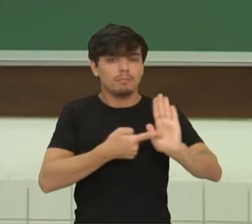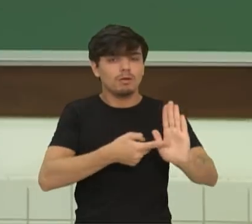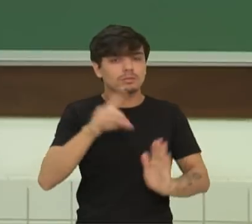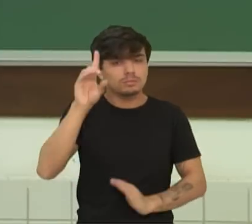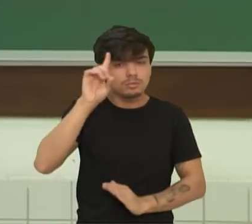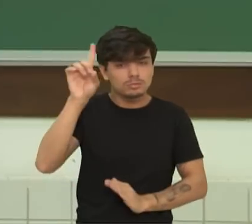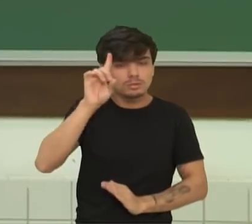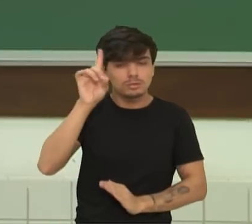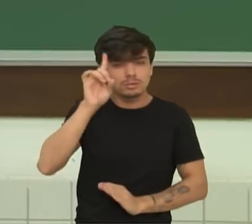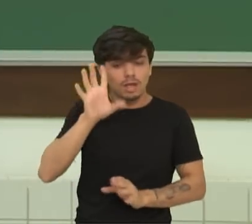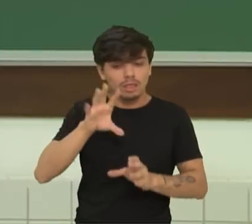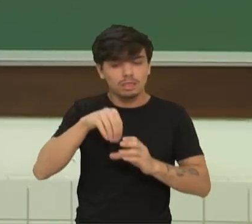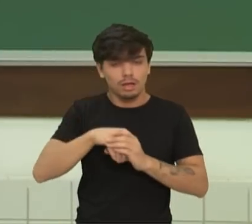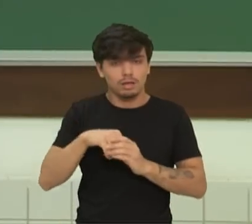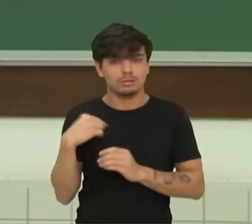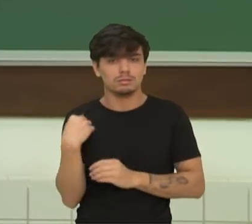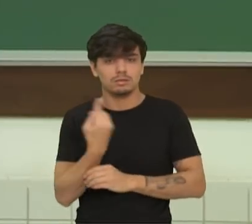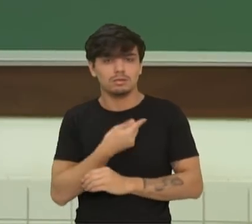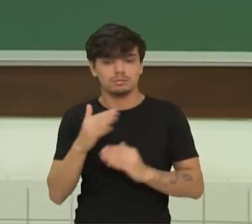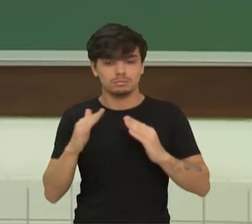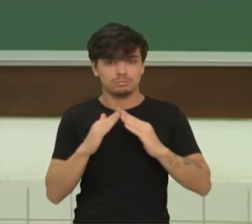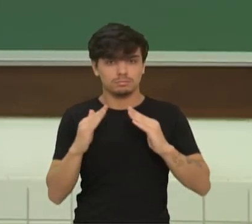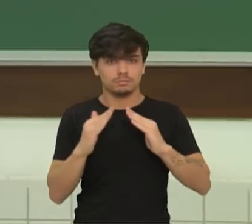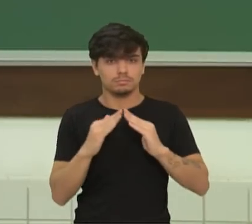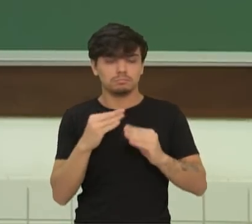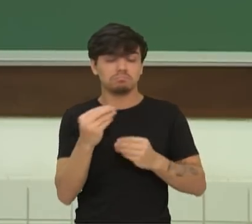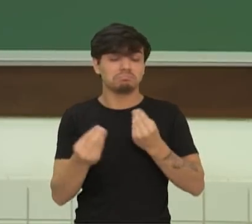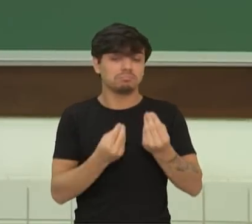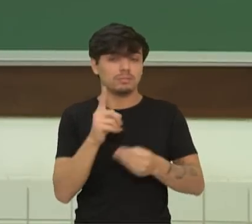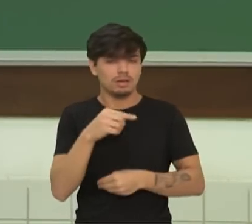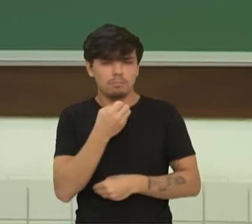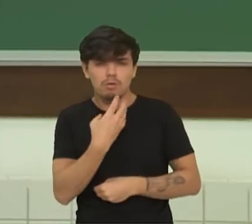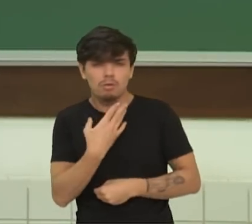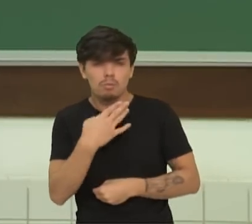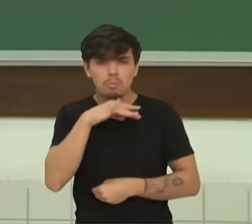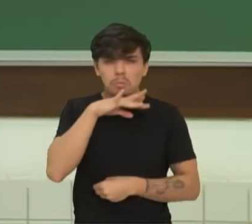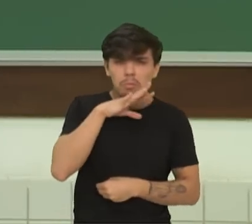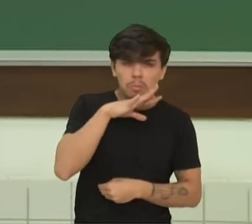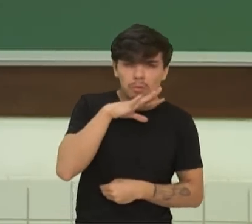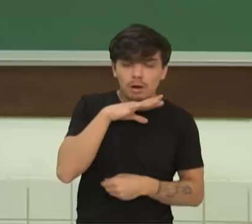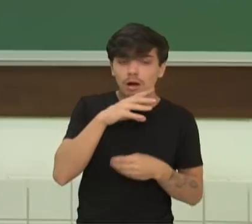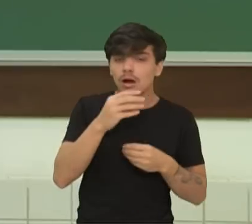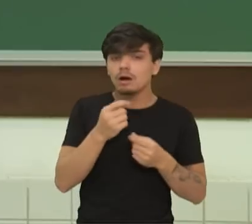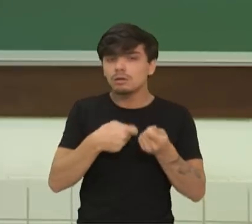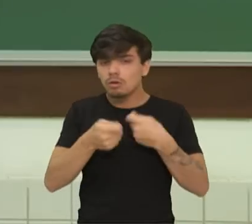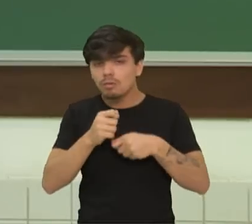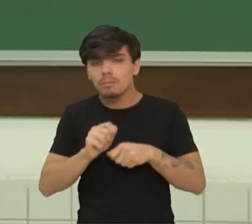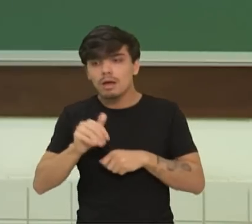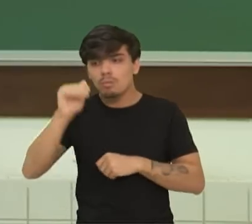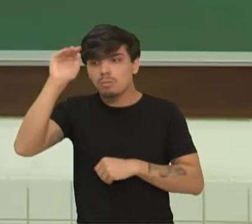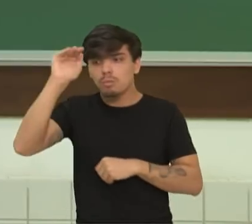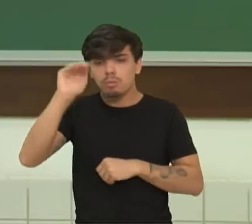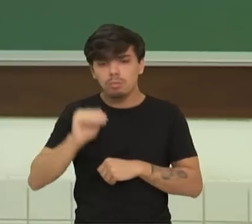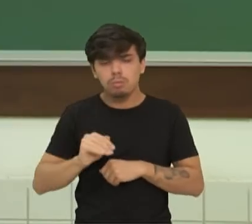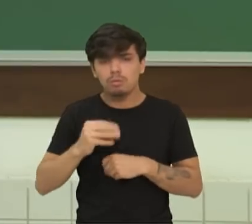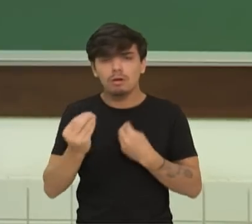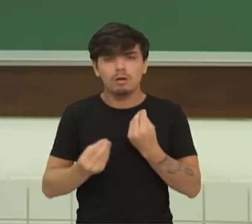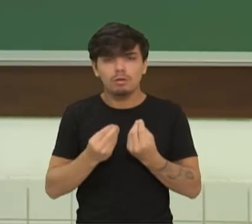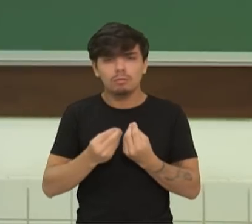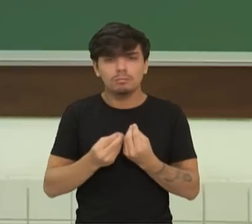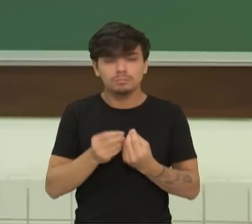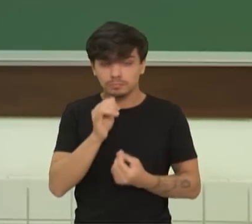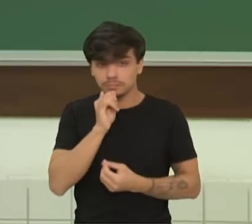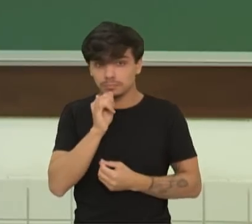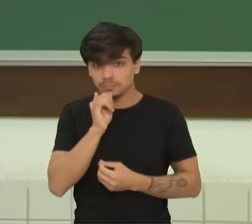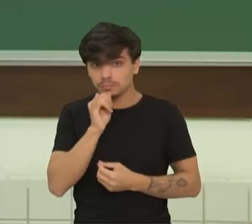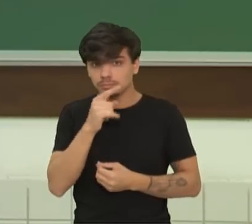que isso reflete dentro da nossa casa? É bom? É ruim? Se a economia está em alta, está em baixa? Quer um exemplo